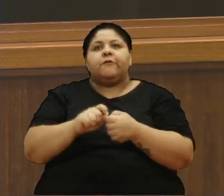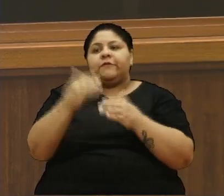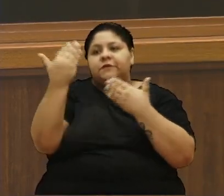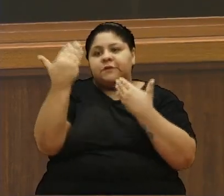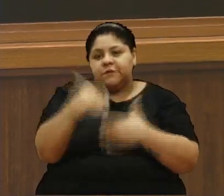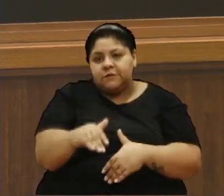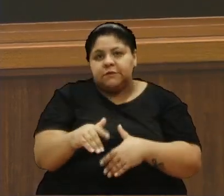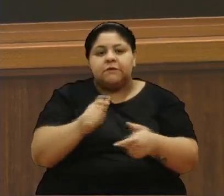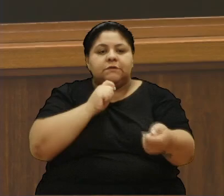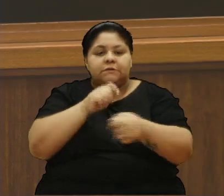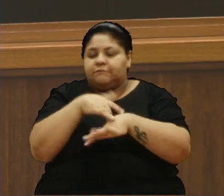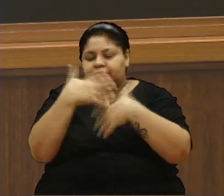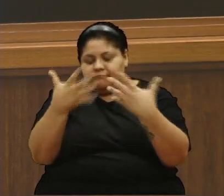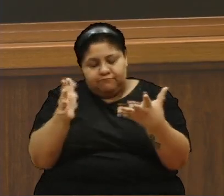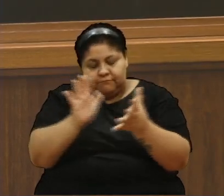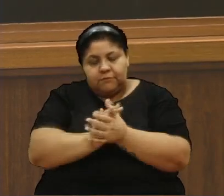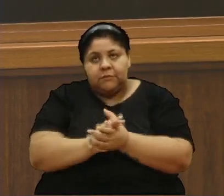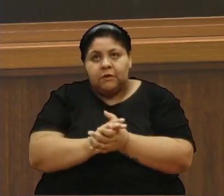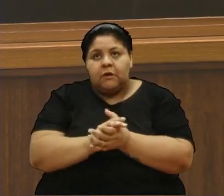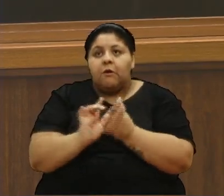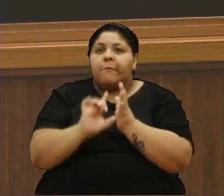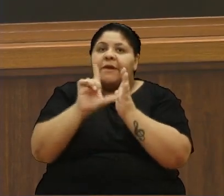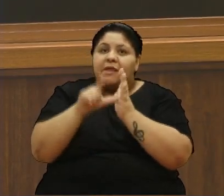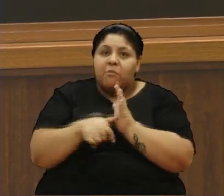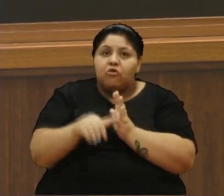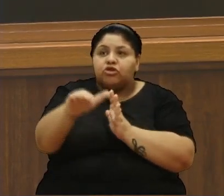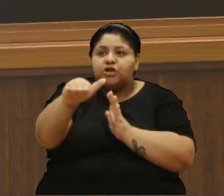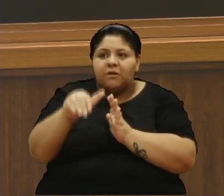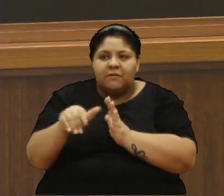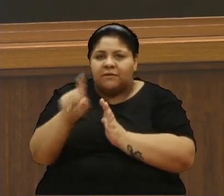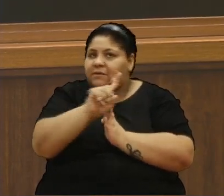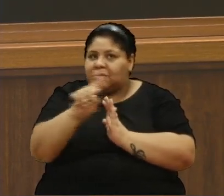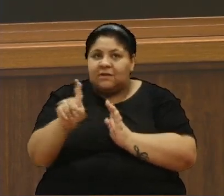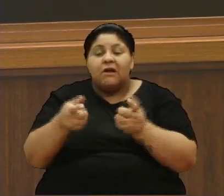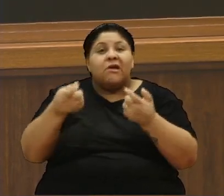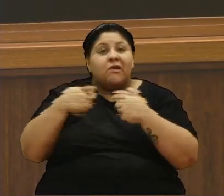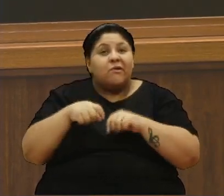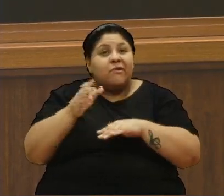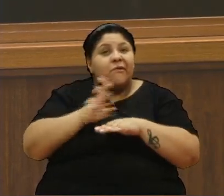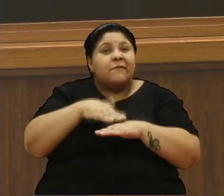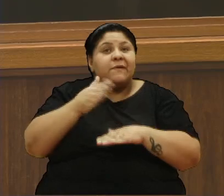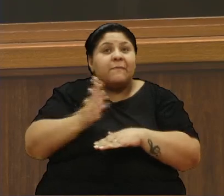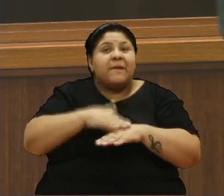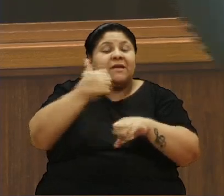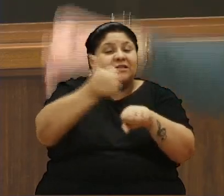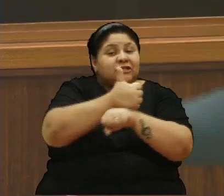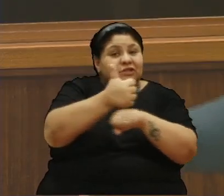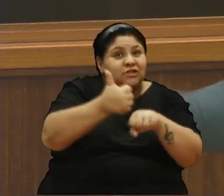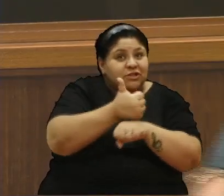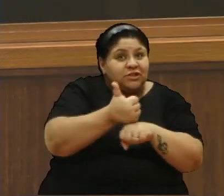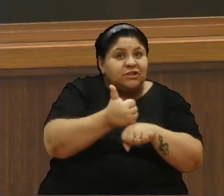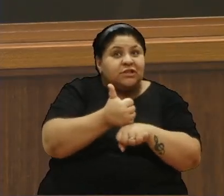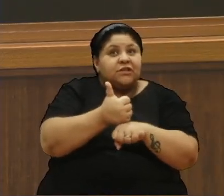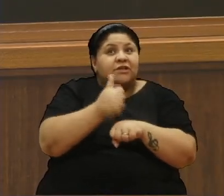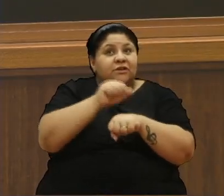as entrevistas, enfim, para daí nomear? Não, nós precisamos de mais agentes comunitários,